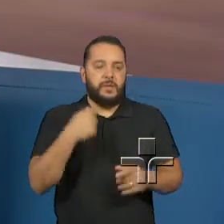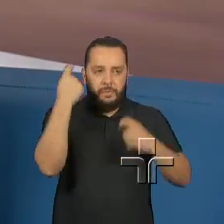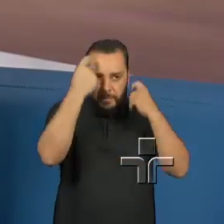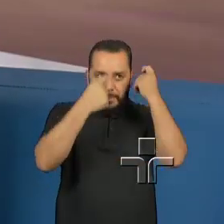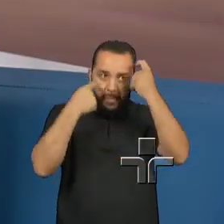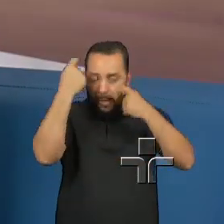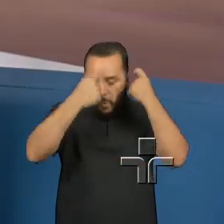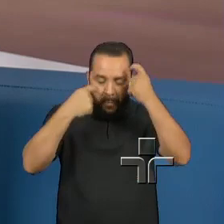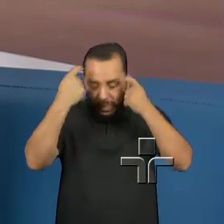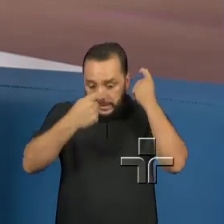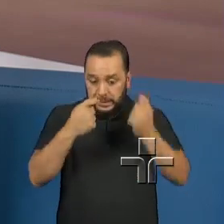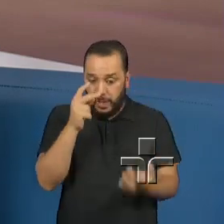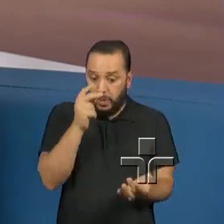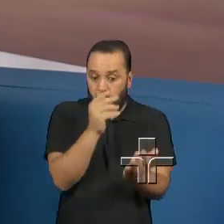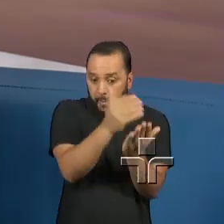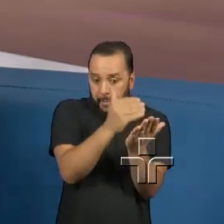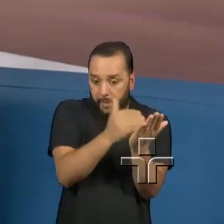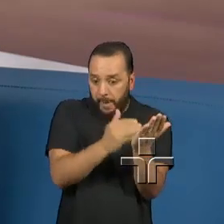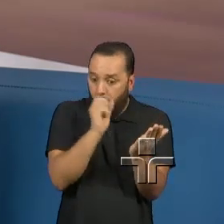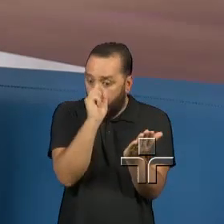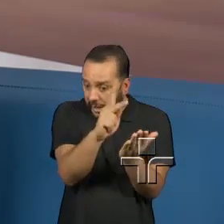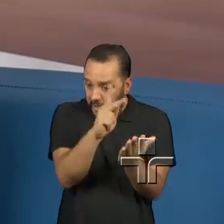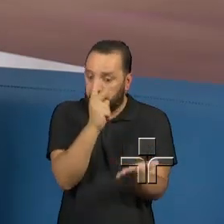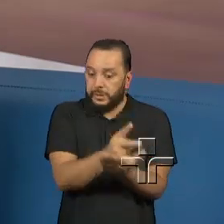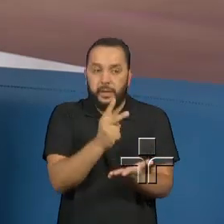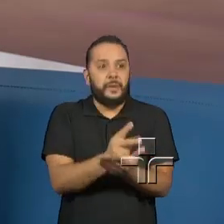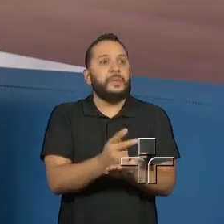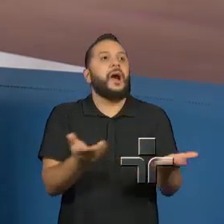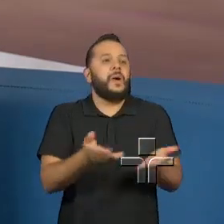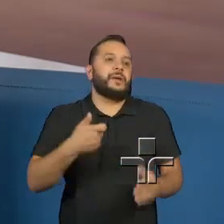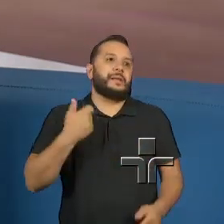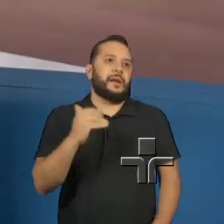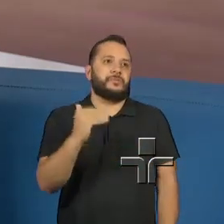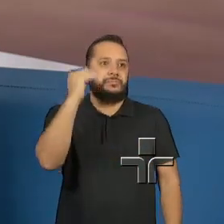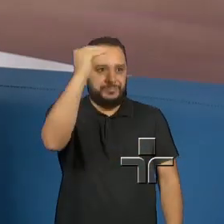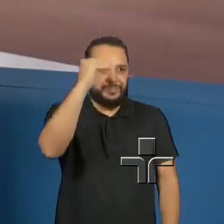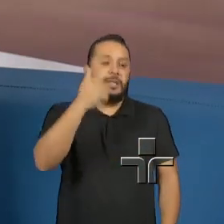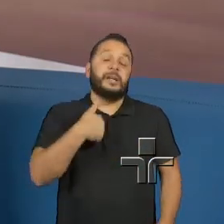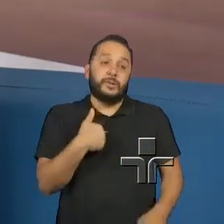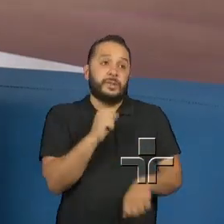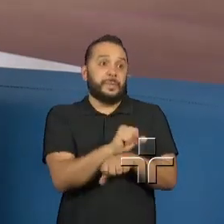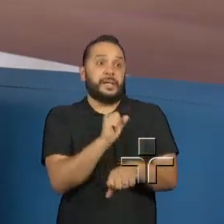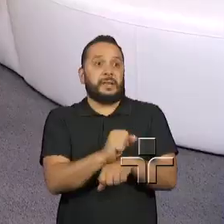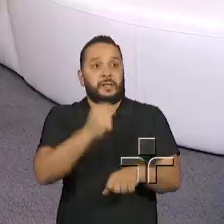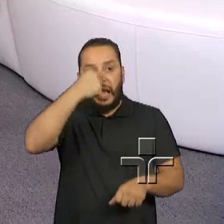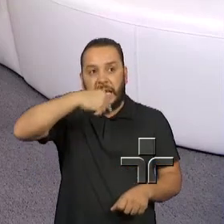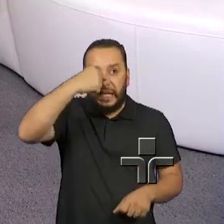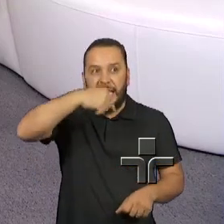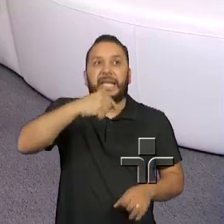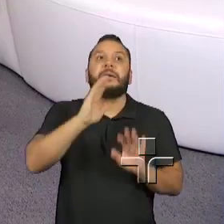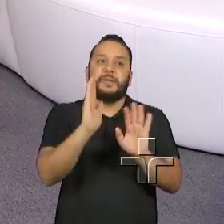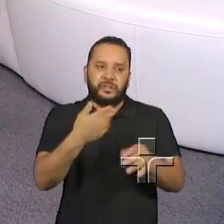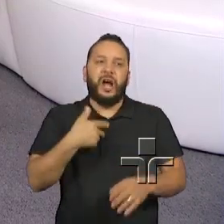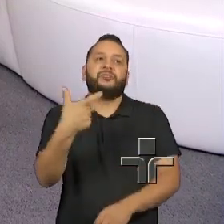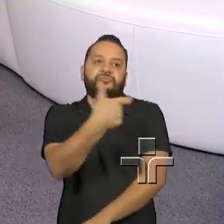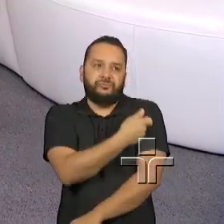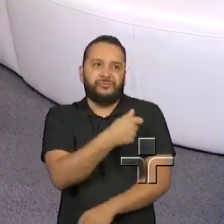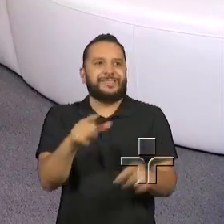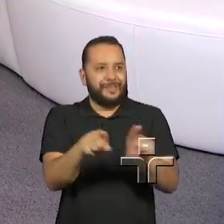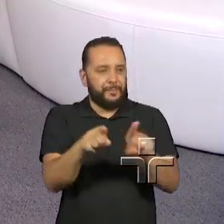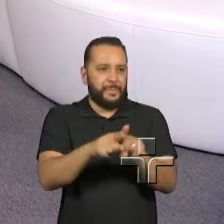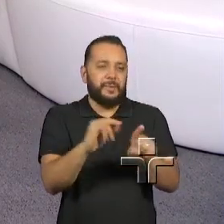tive. E mesmo com o grande agora, então já estou esperando a da gripe, né? Para já poder imunizá-lo